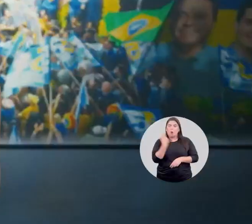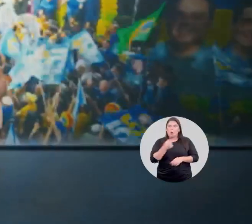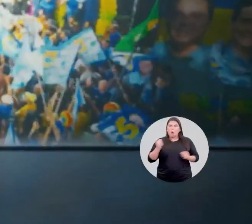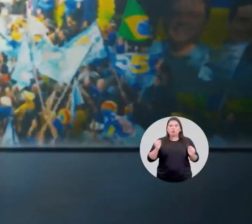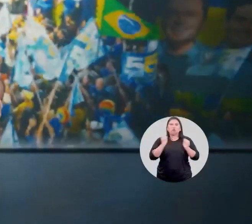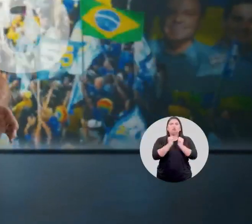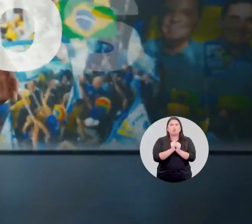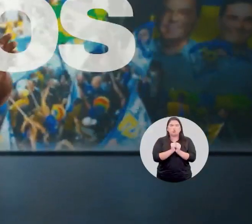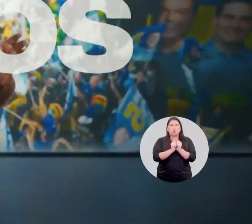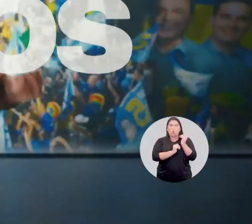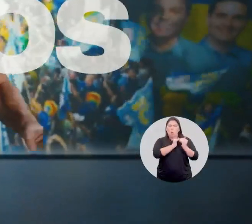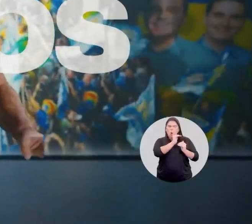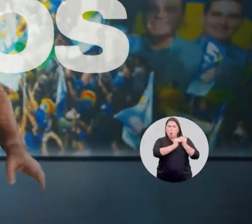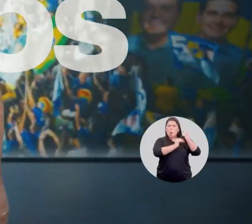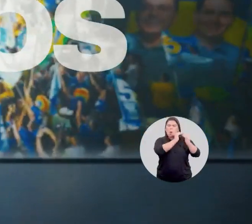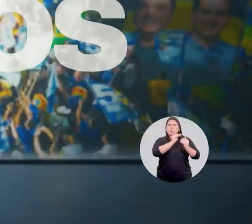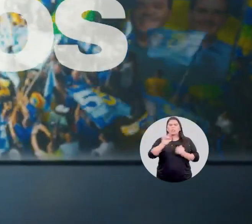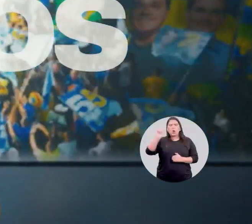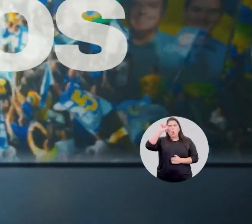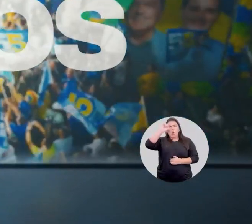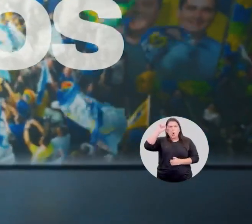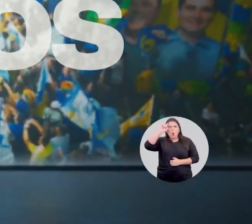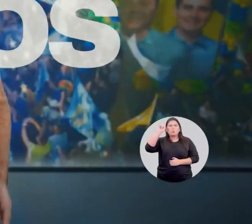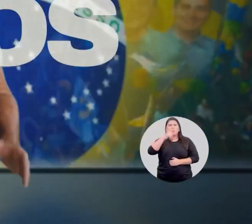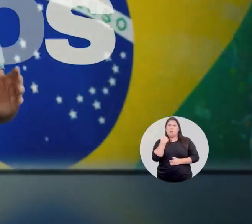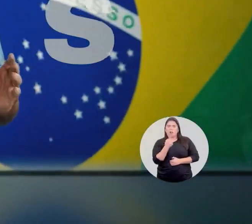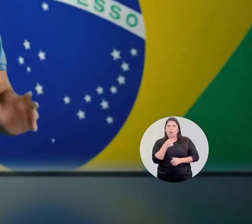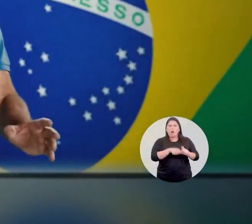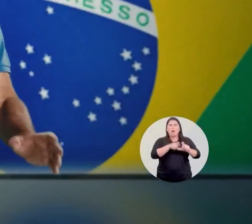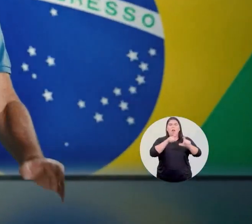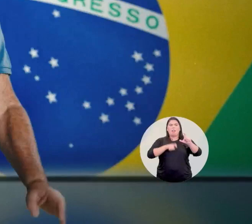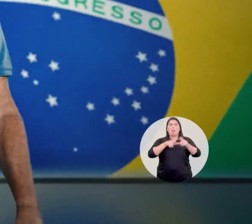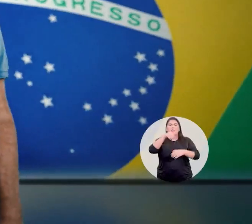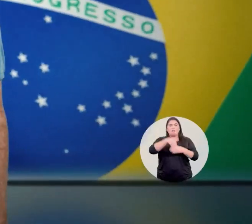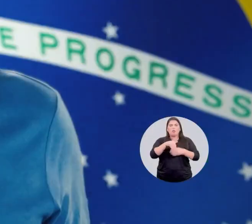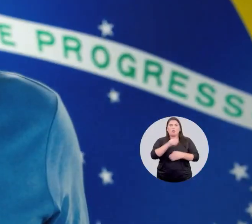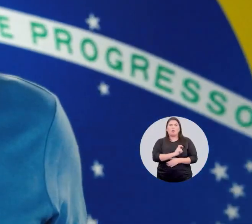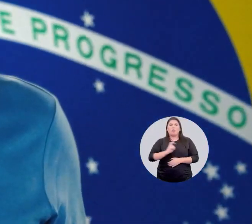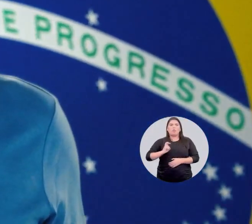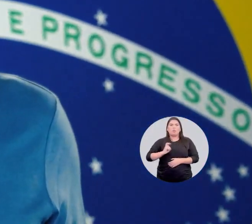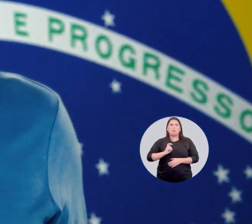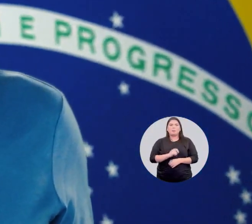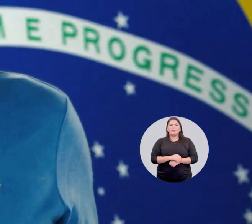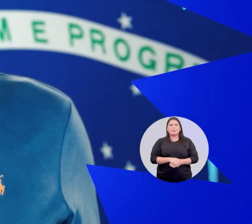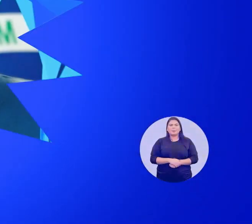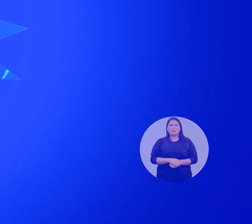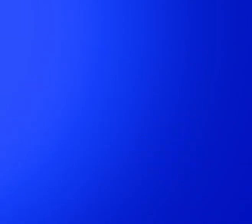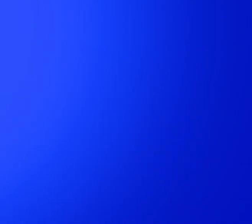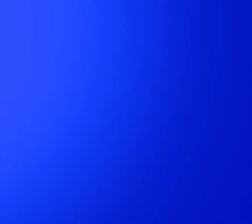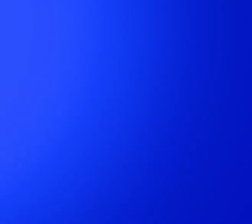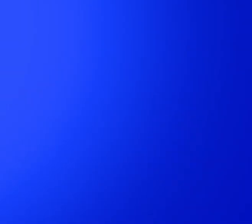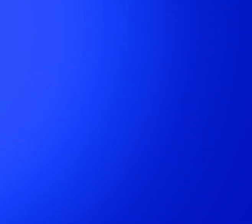casta. Vamos juntos construir, a cada dia, nossa independência. Vote 55.